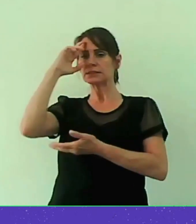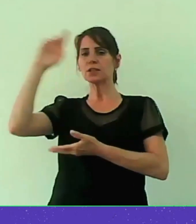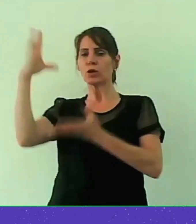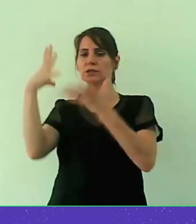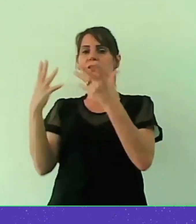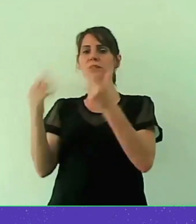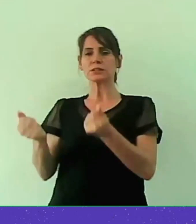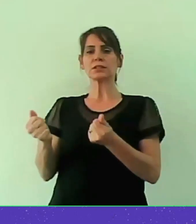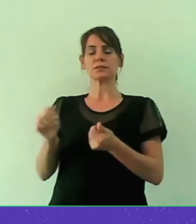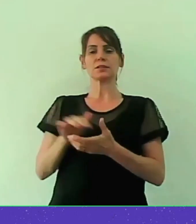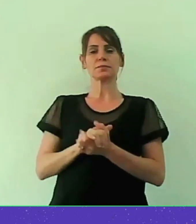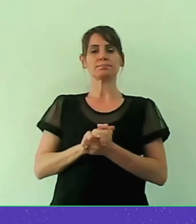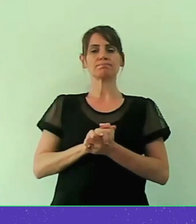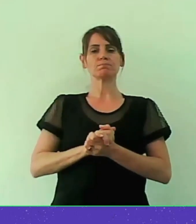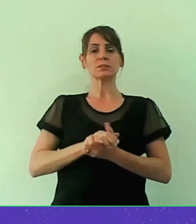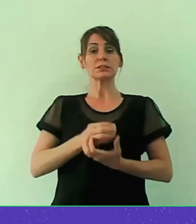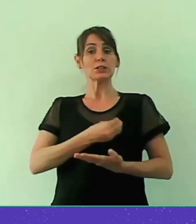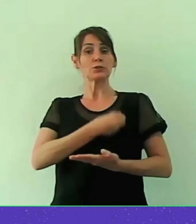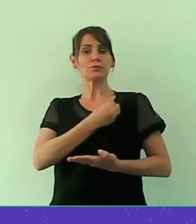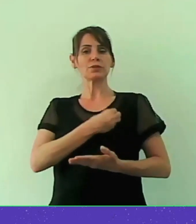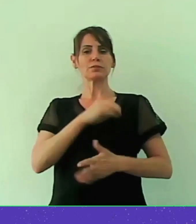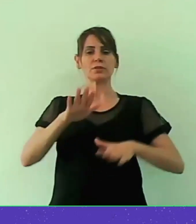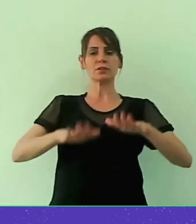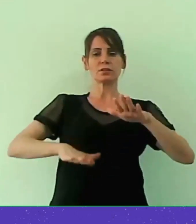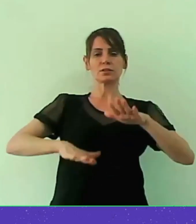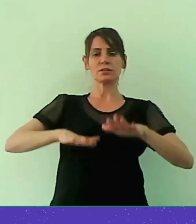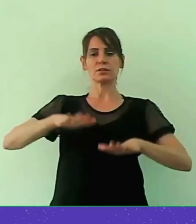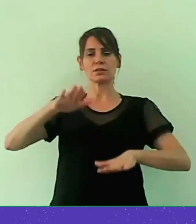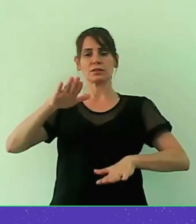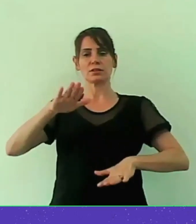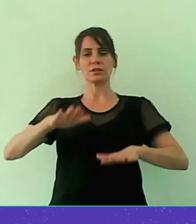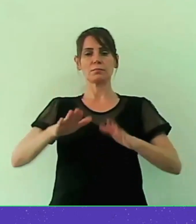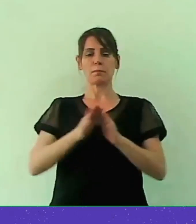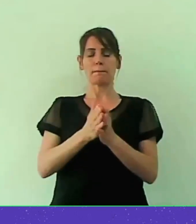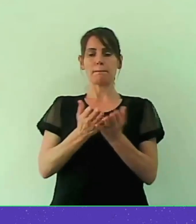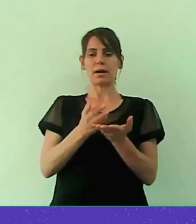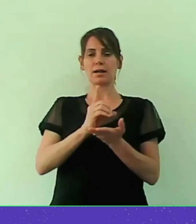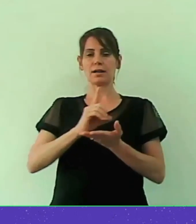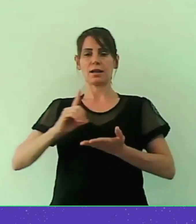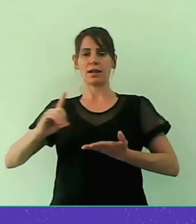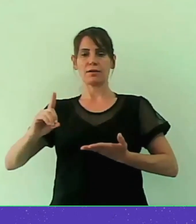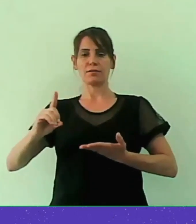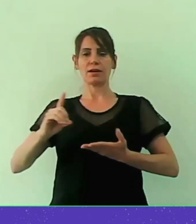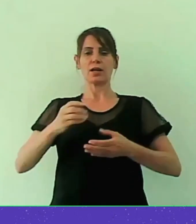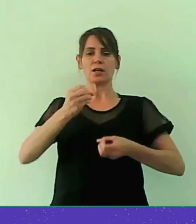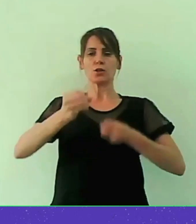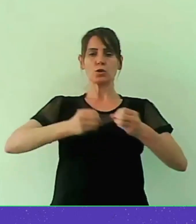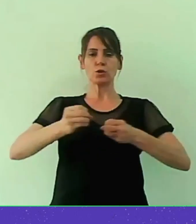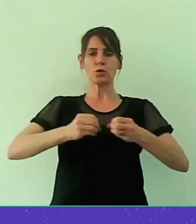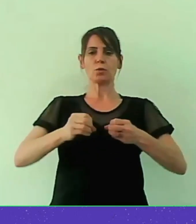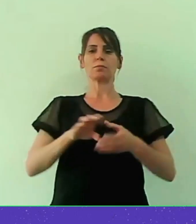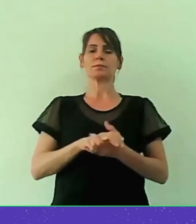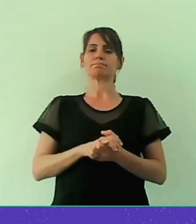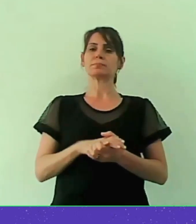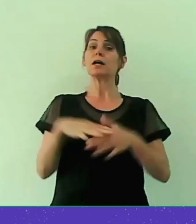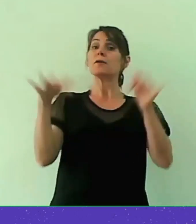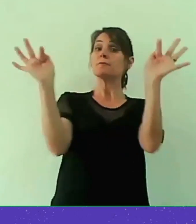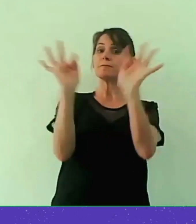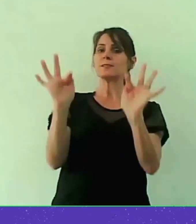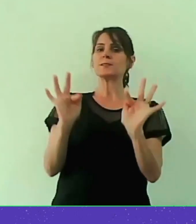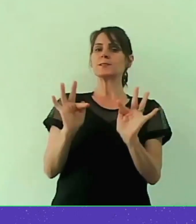o equilíbrio entre a palavra e a obra. São felizes porque estão tendo